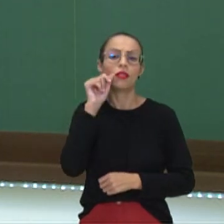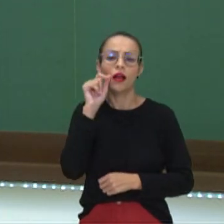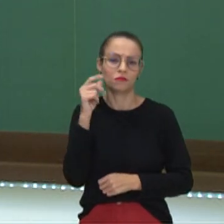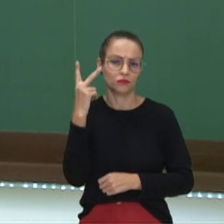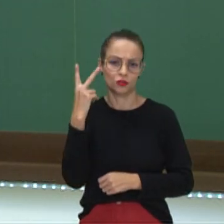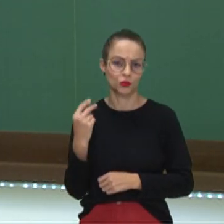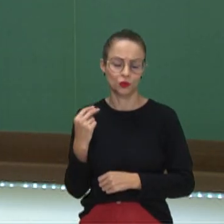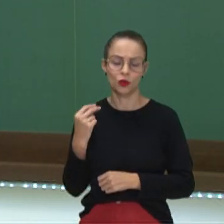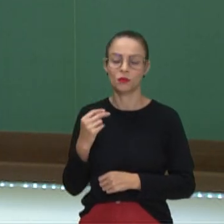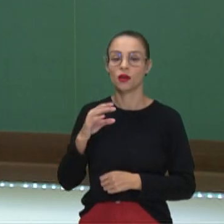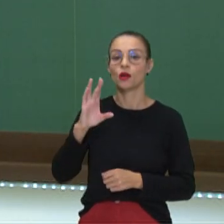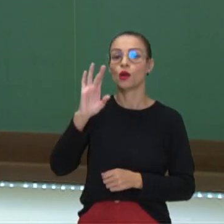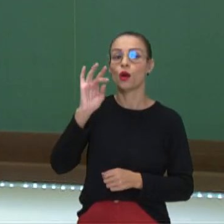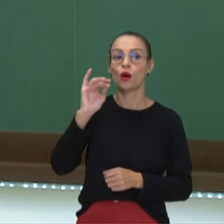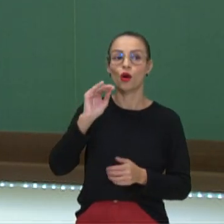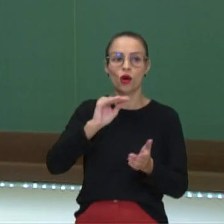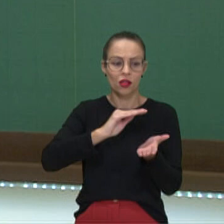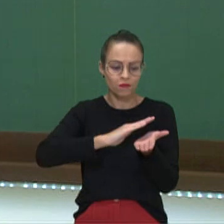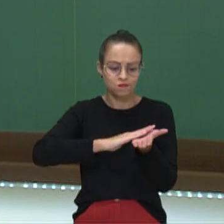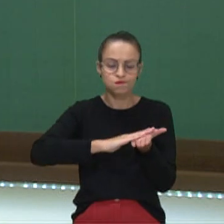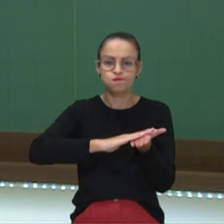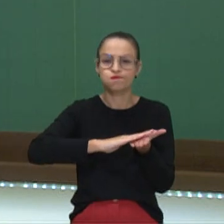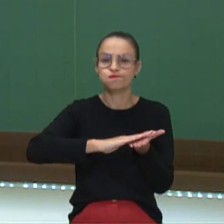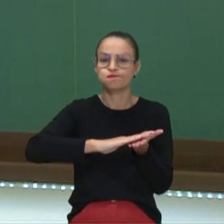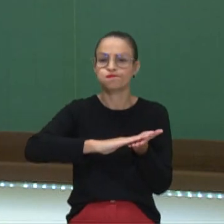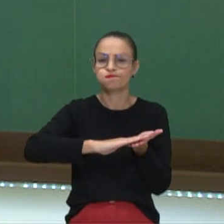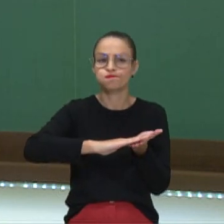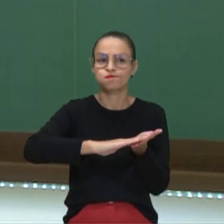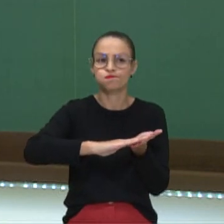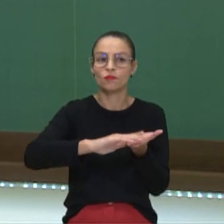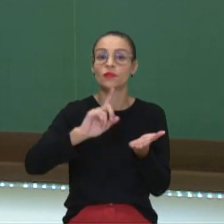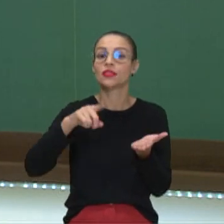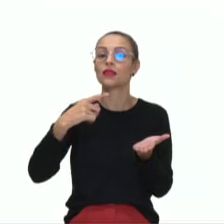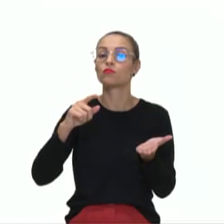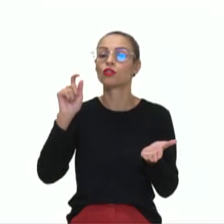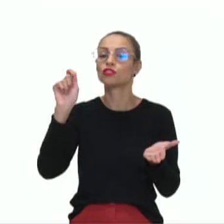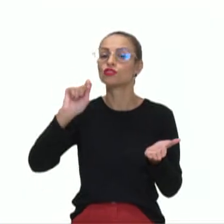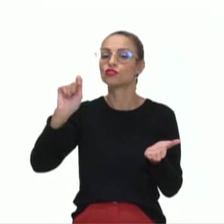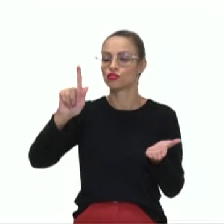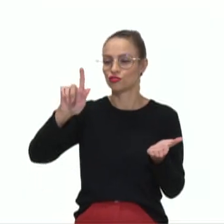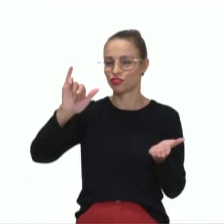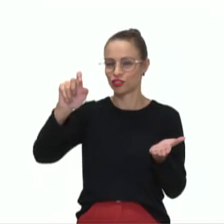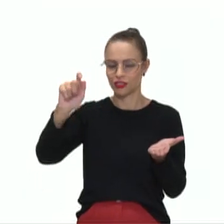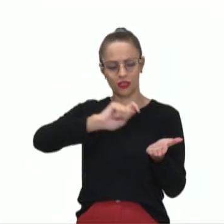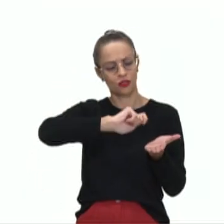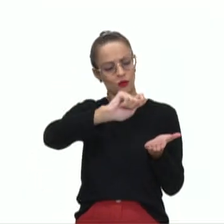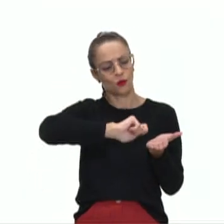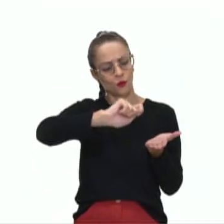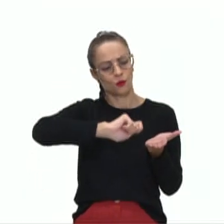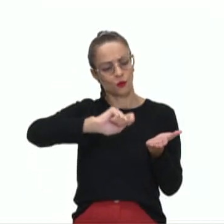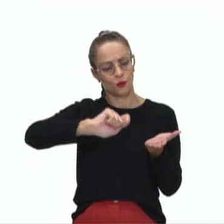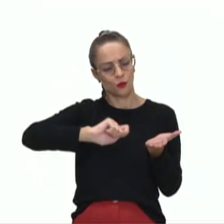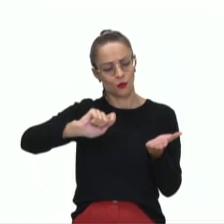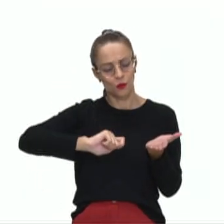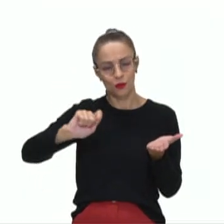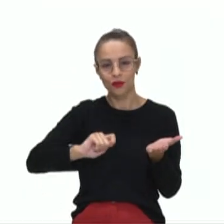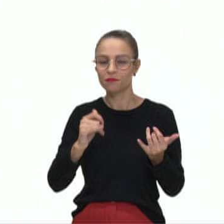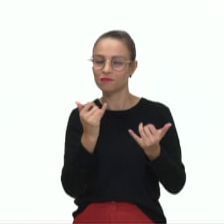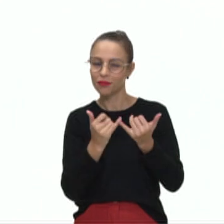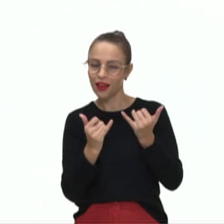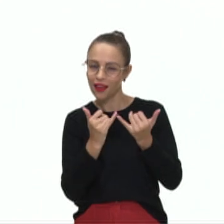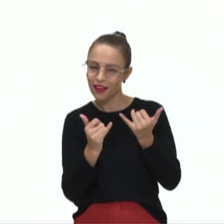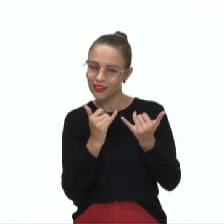a camada grossa, deixei secar e depois passei o giz de cera deitadinho para dar essa ideia, né, de